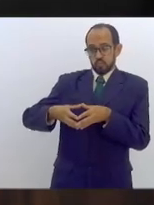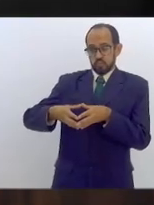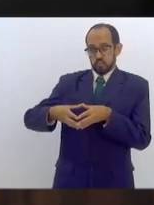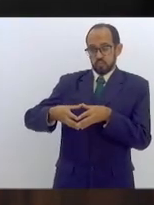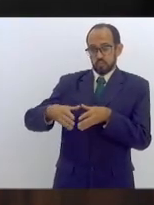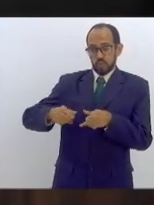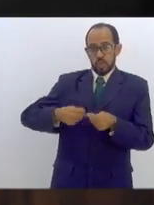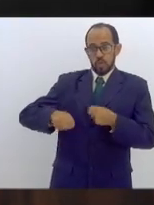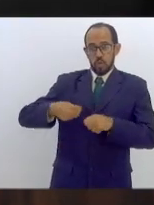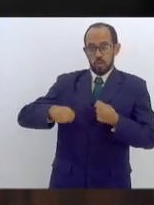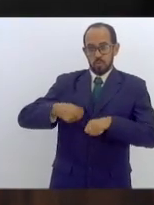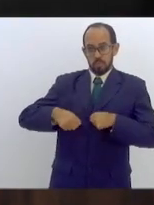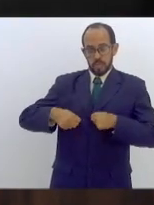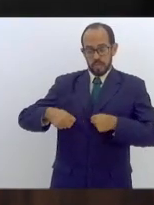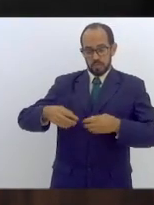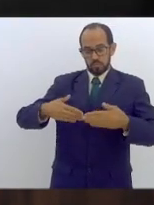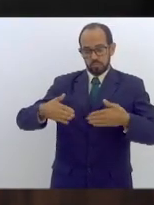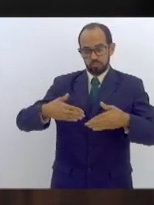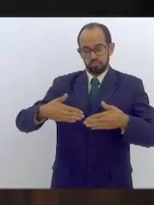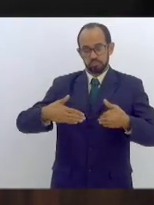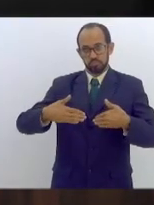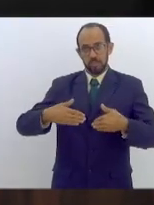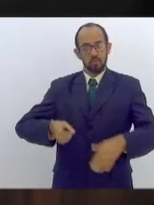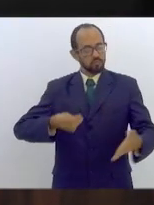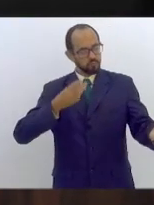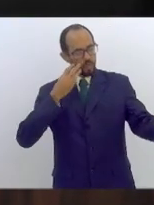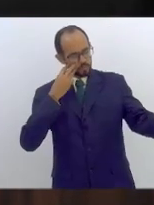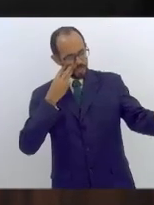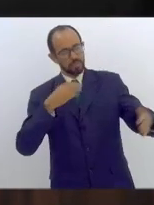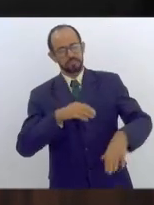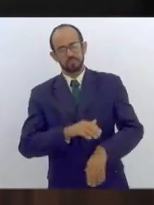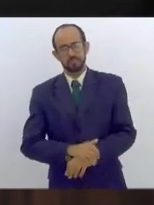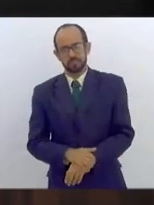Pela Comissão de Economia, Indústria e Comércio, o deputado Valdec Carneiro.